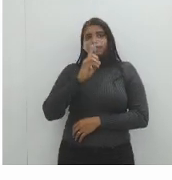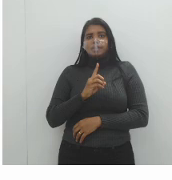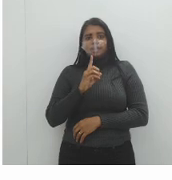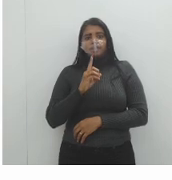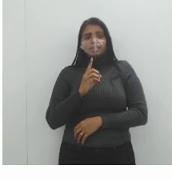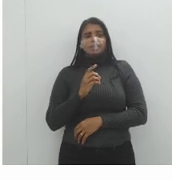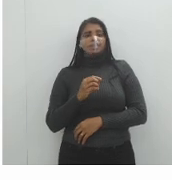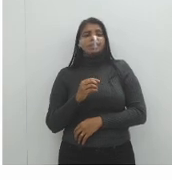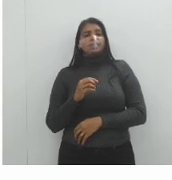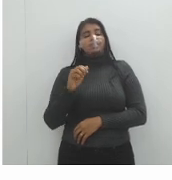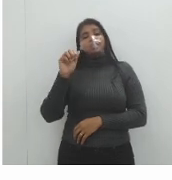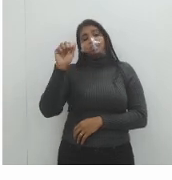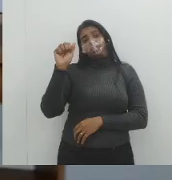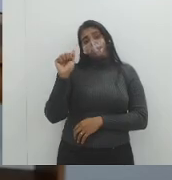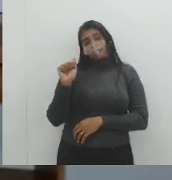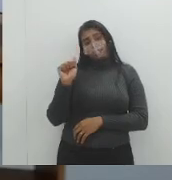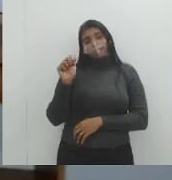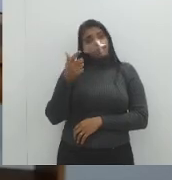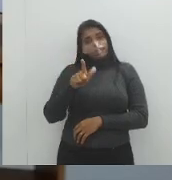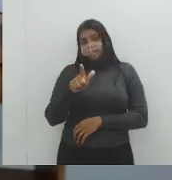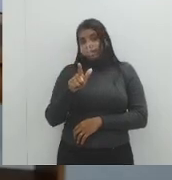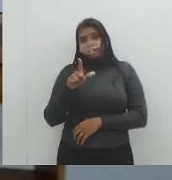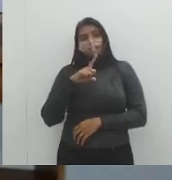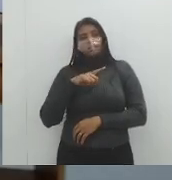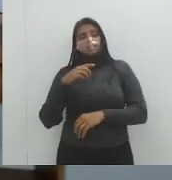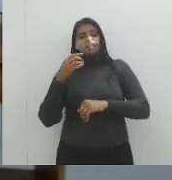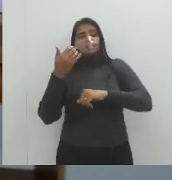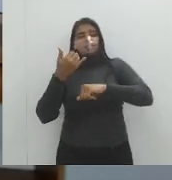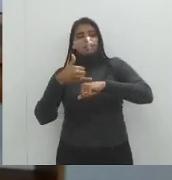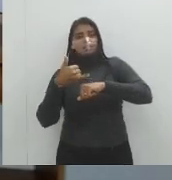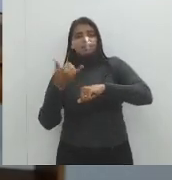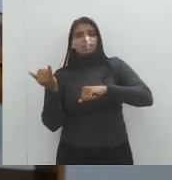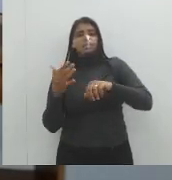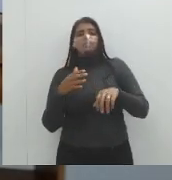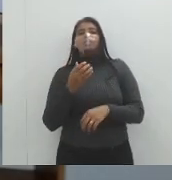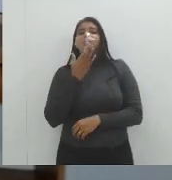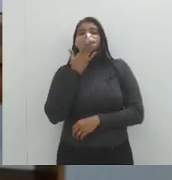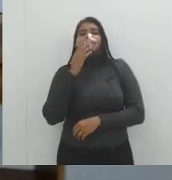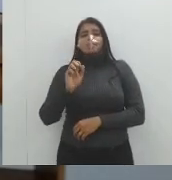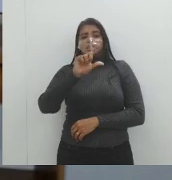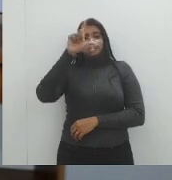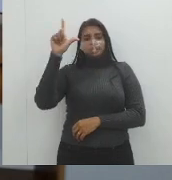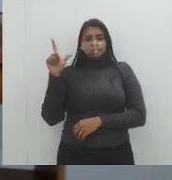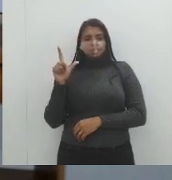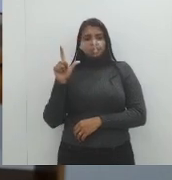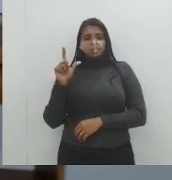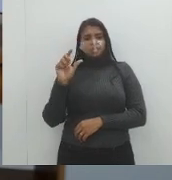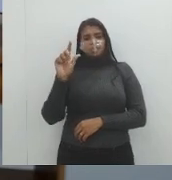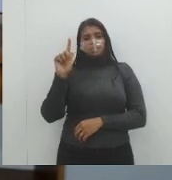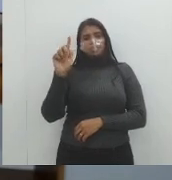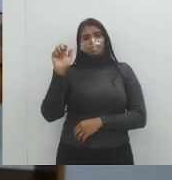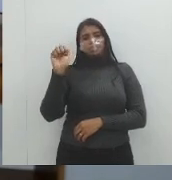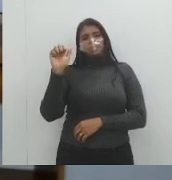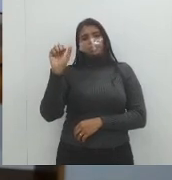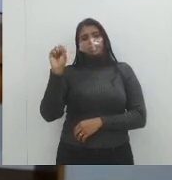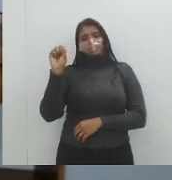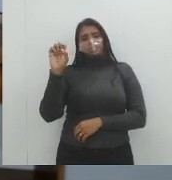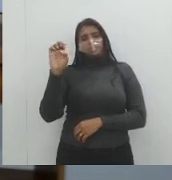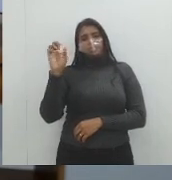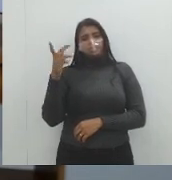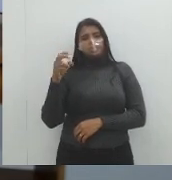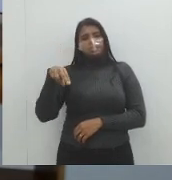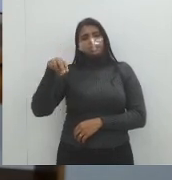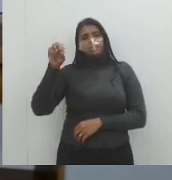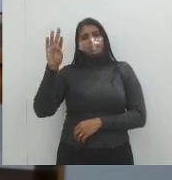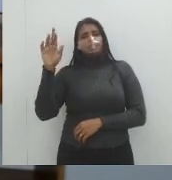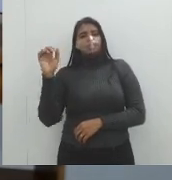são ametais, ou seja, não metais. E no azul, os gases nobres. Então, toda a tabela vai vir com essas cores e